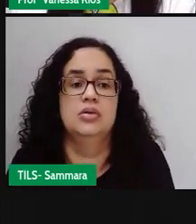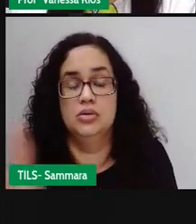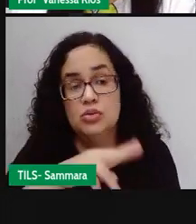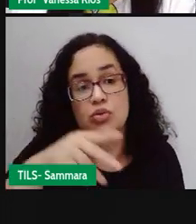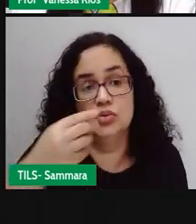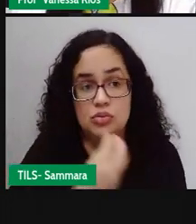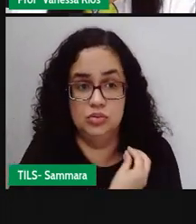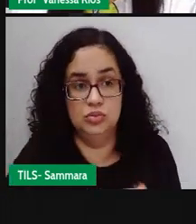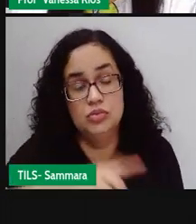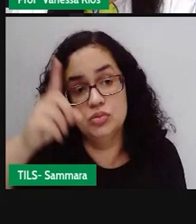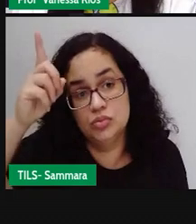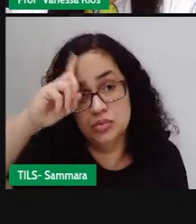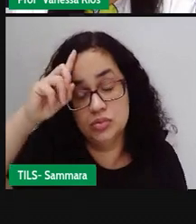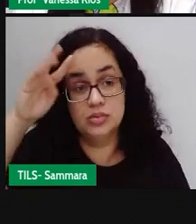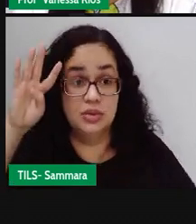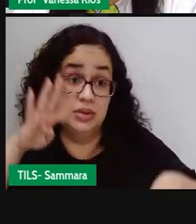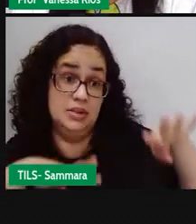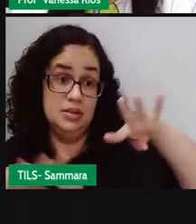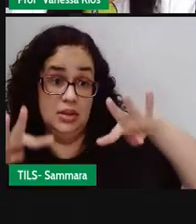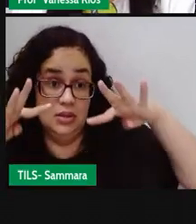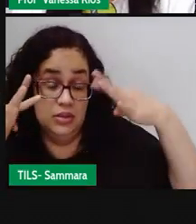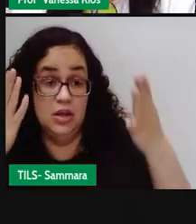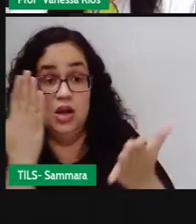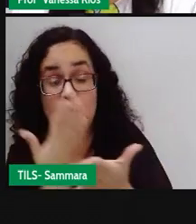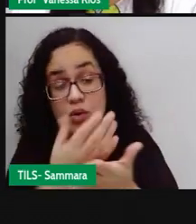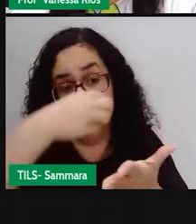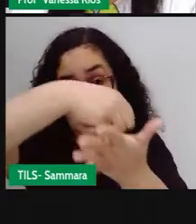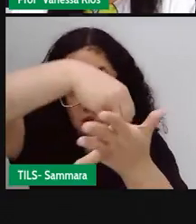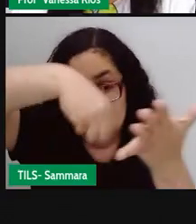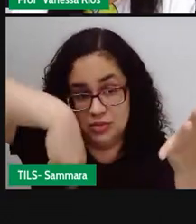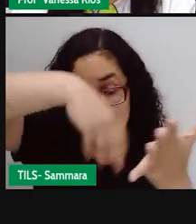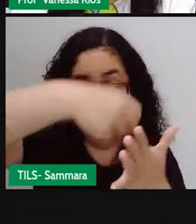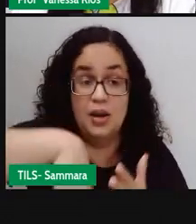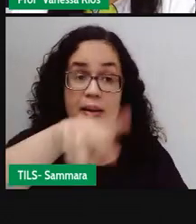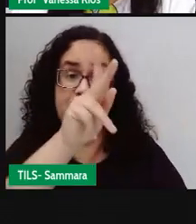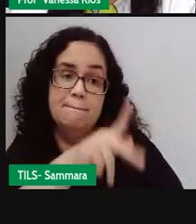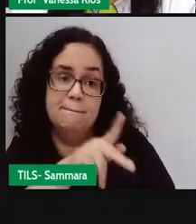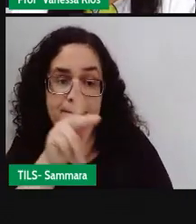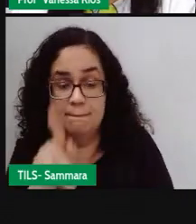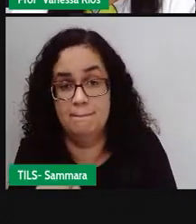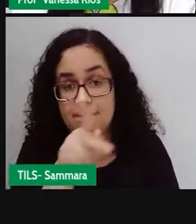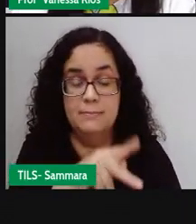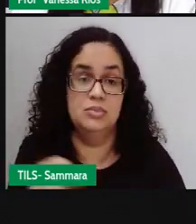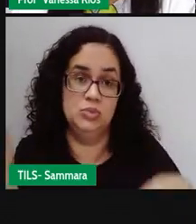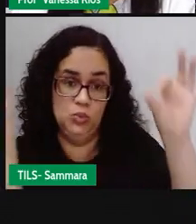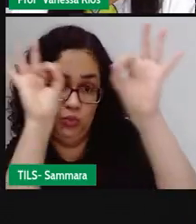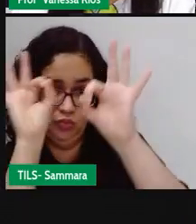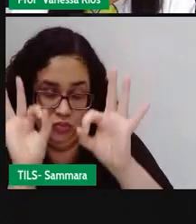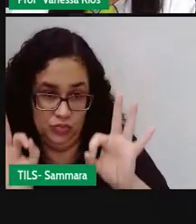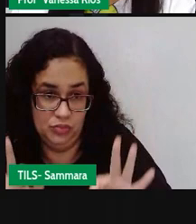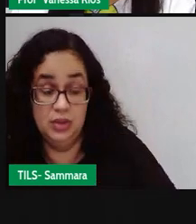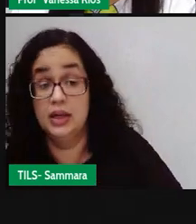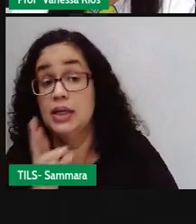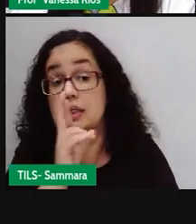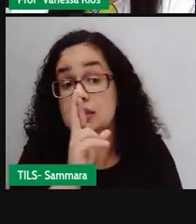no dia a dia. Preste bastante atenção agora na atividade que a sua pró, o seu professor preparou para que você